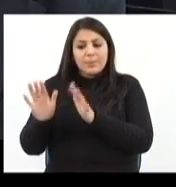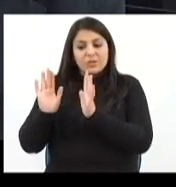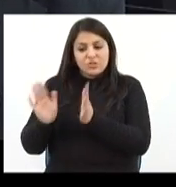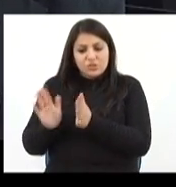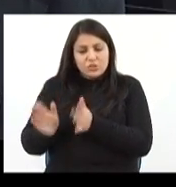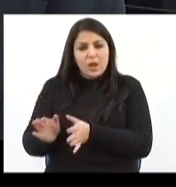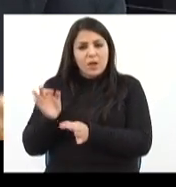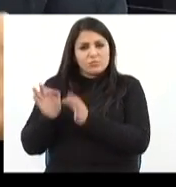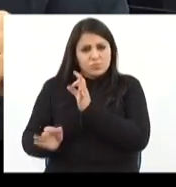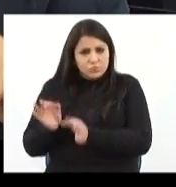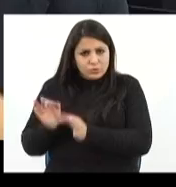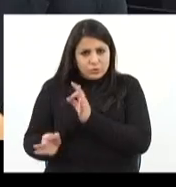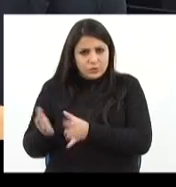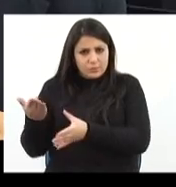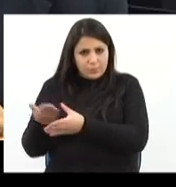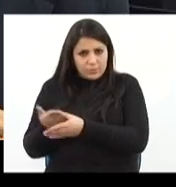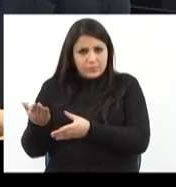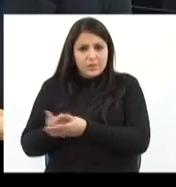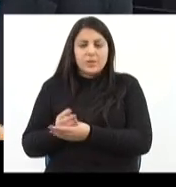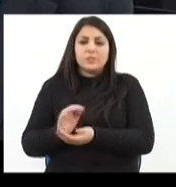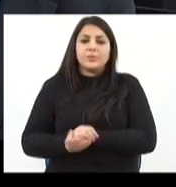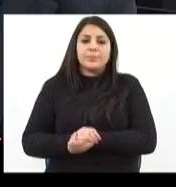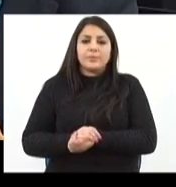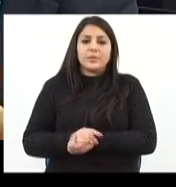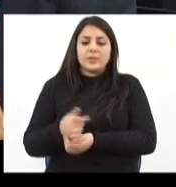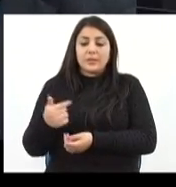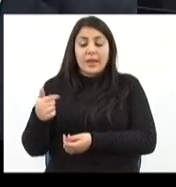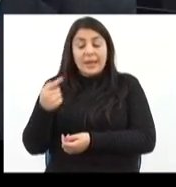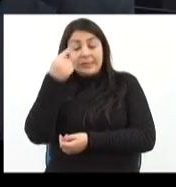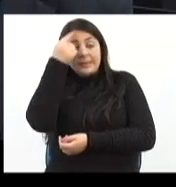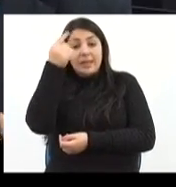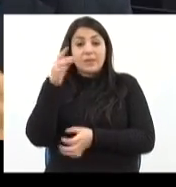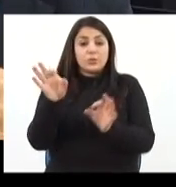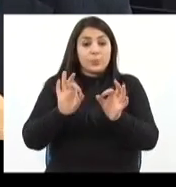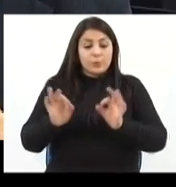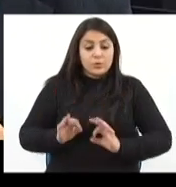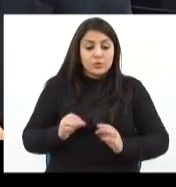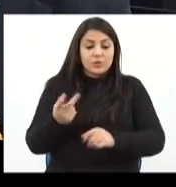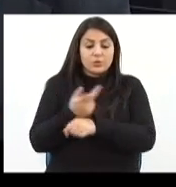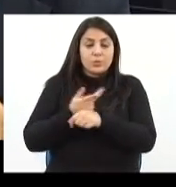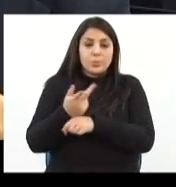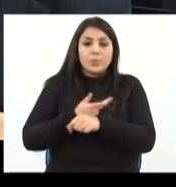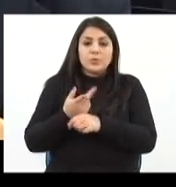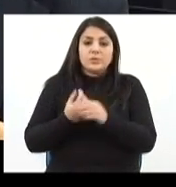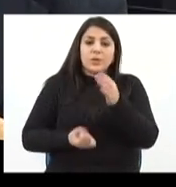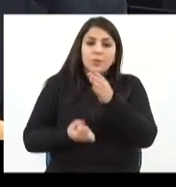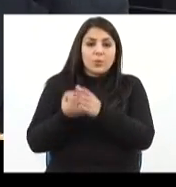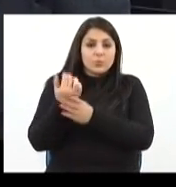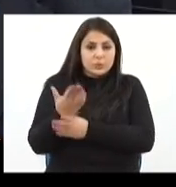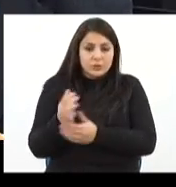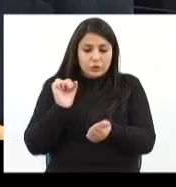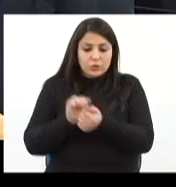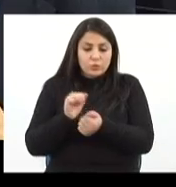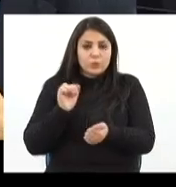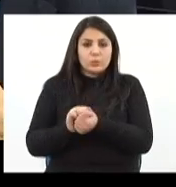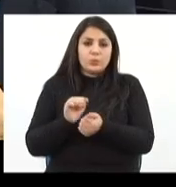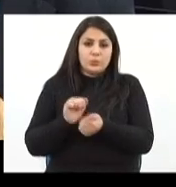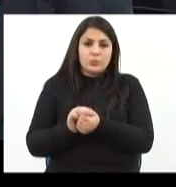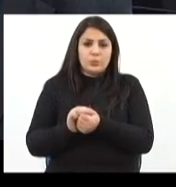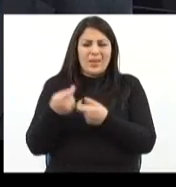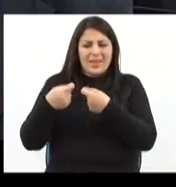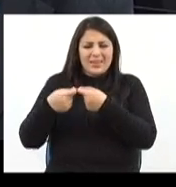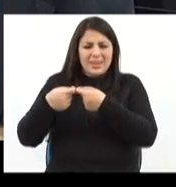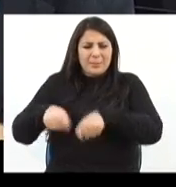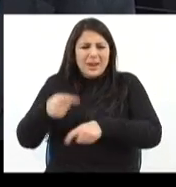não resolve. Então, o princípio da justiça restaurativa e esse projeto que se busca construir aqui junto com o Executivo é, de